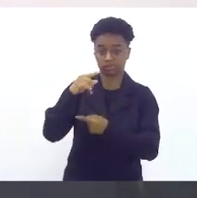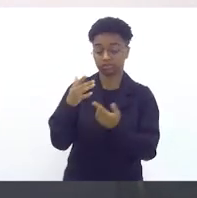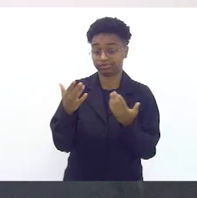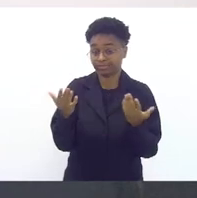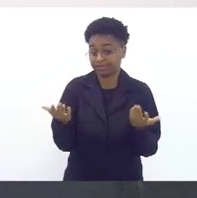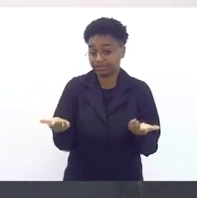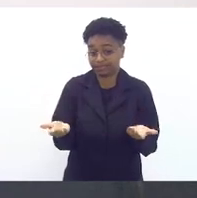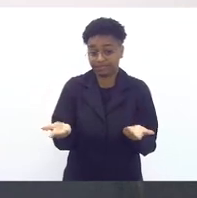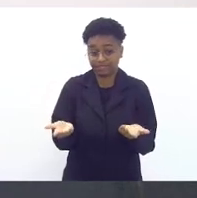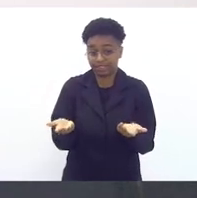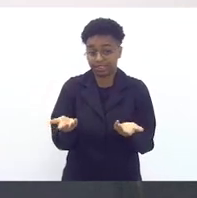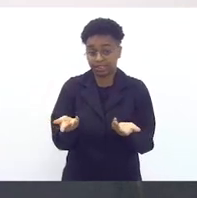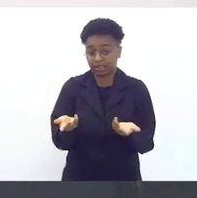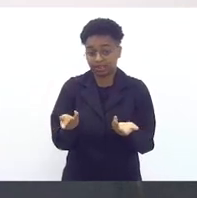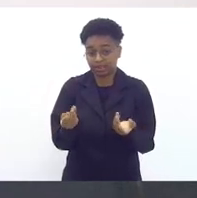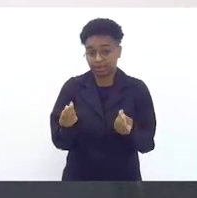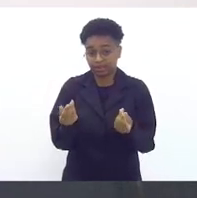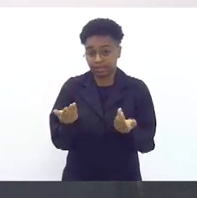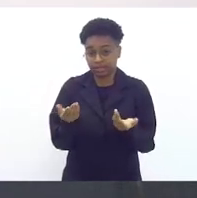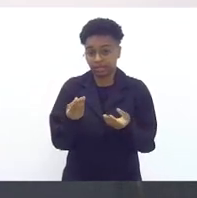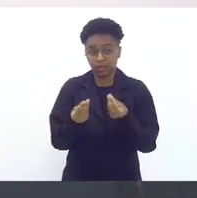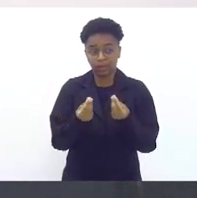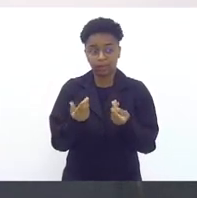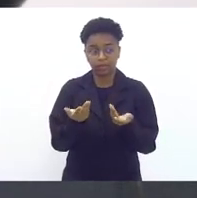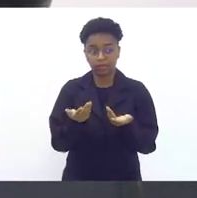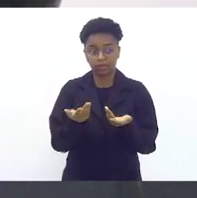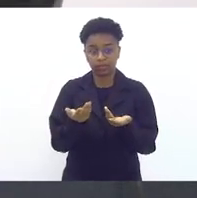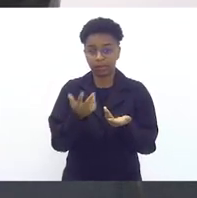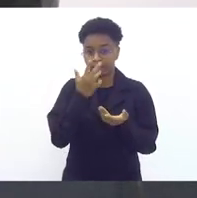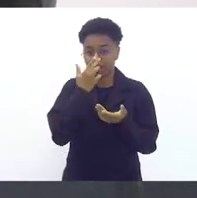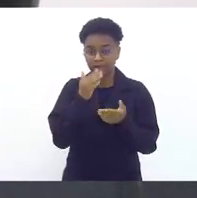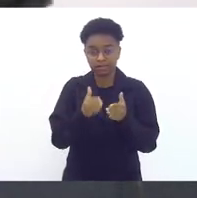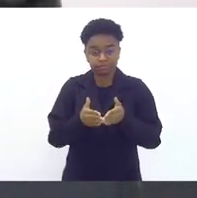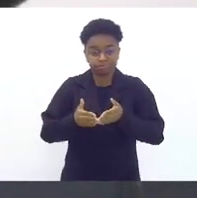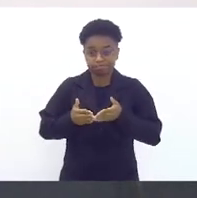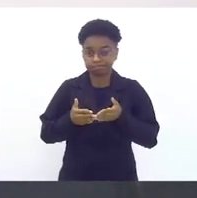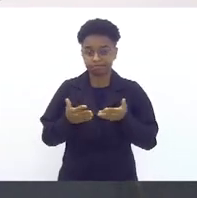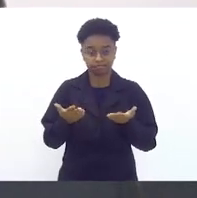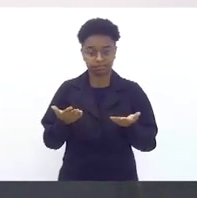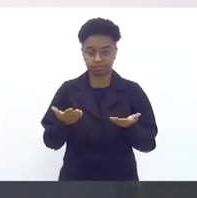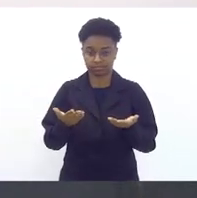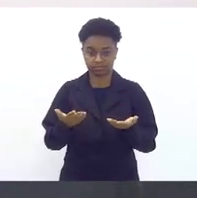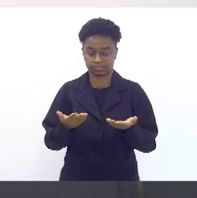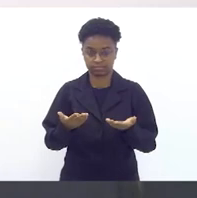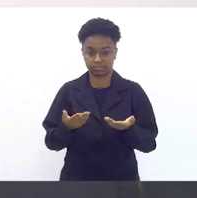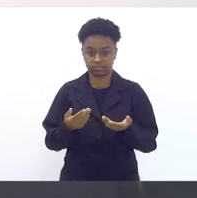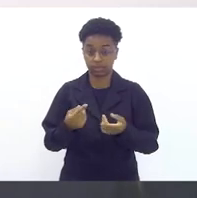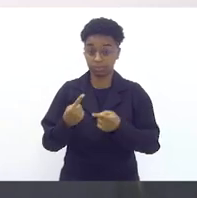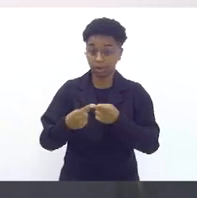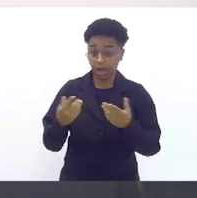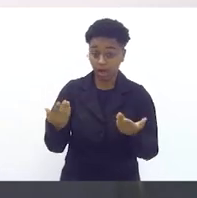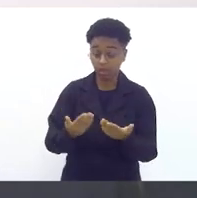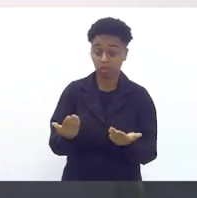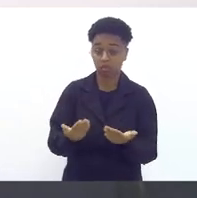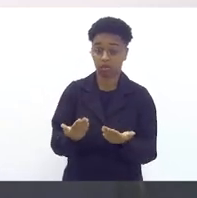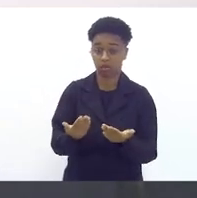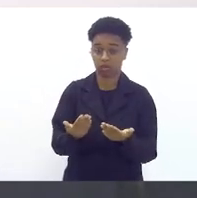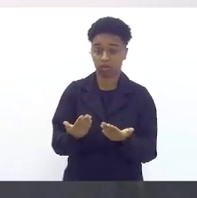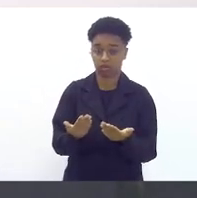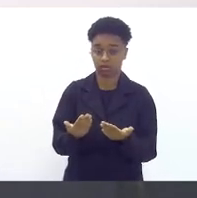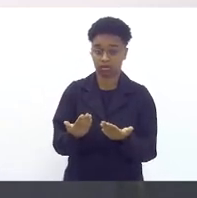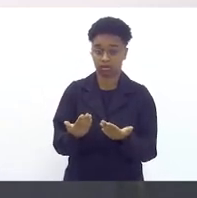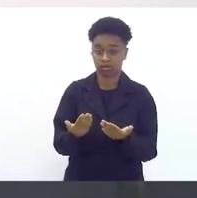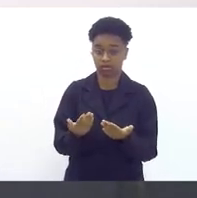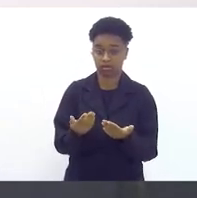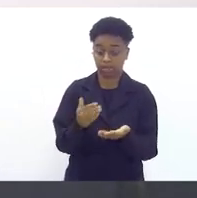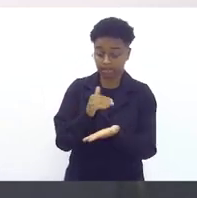está, sabe, como numa suspensão para ser celebrado. É hora, no entendimento,